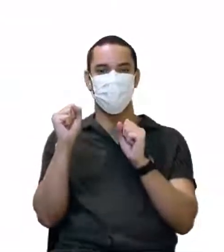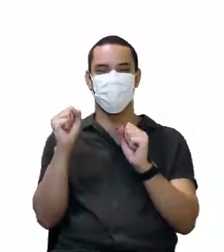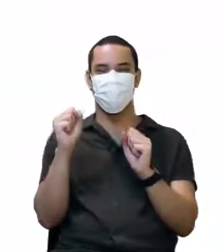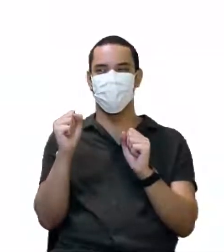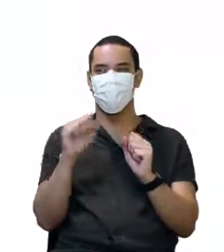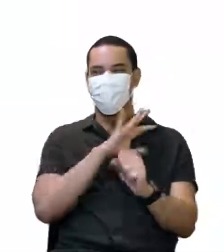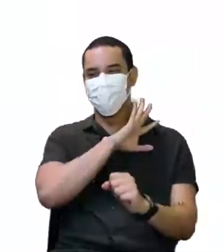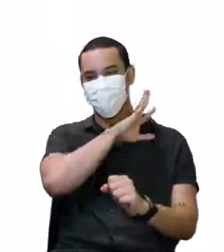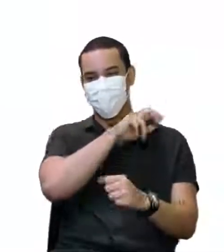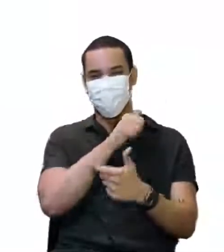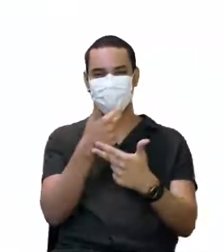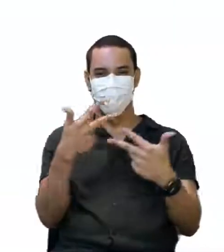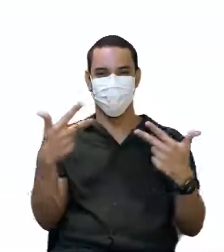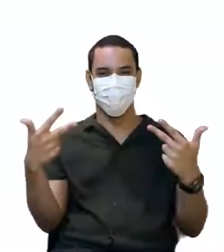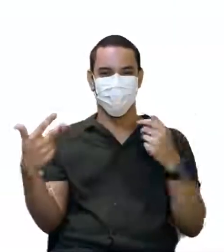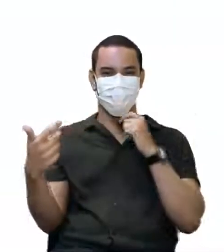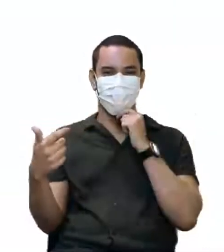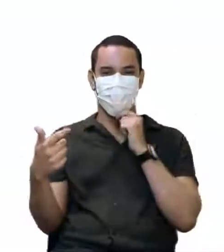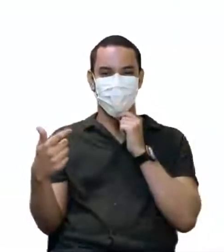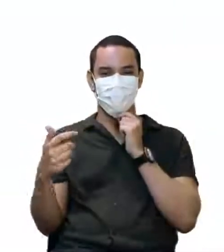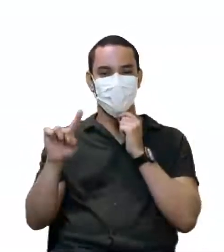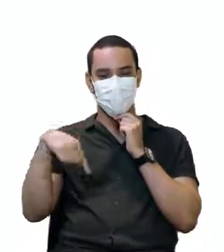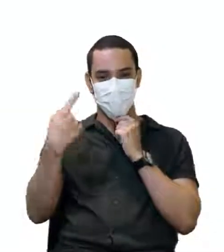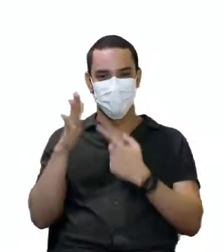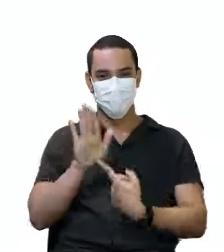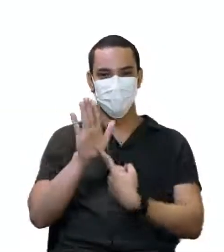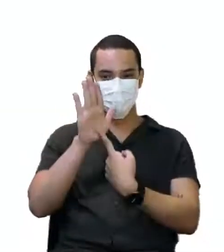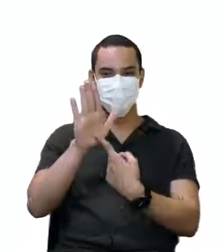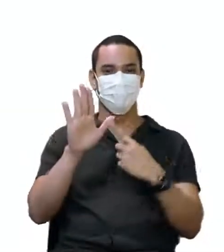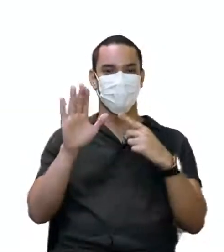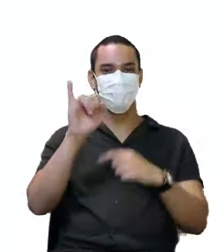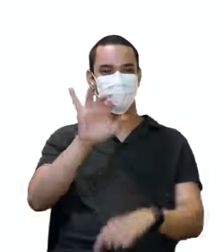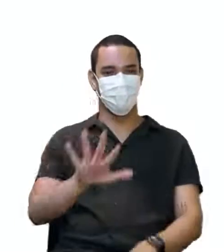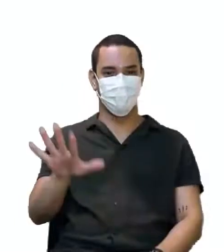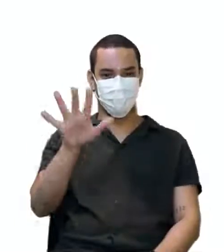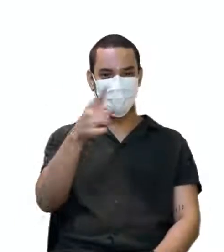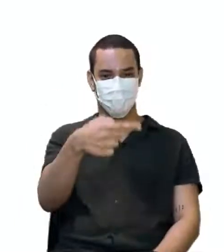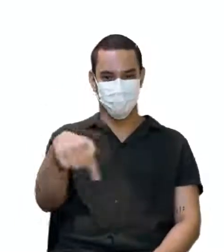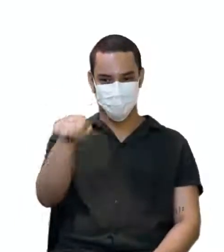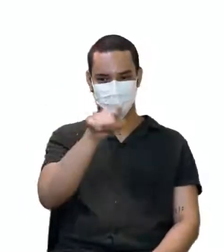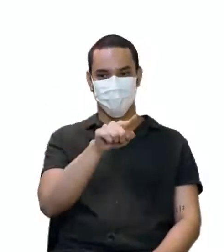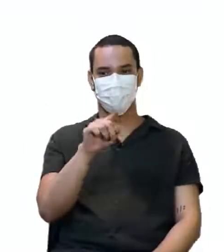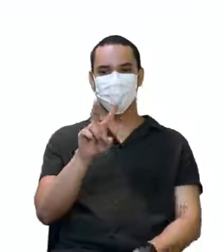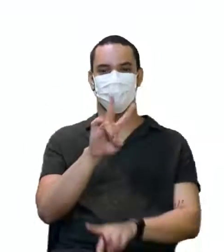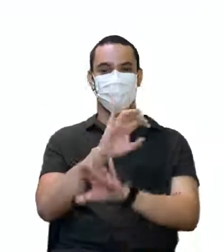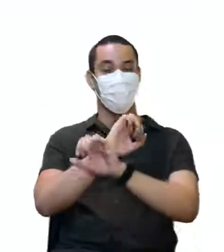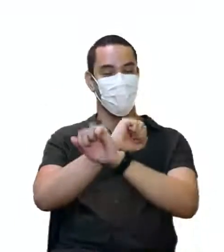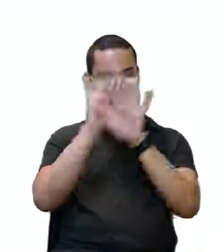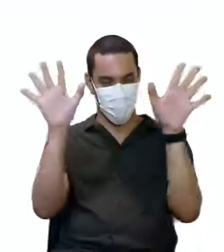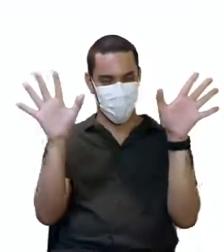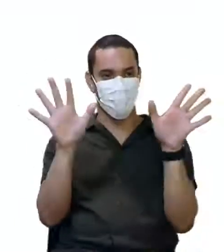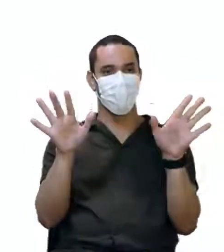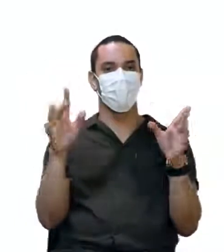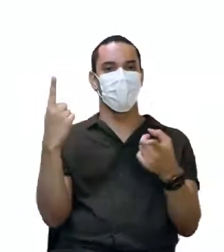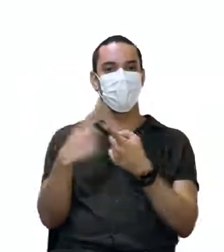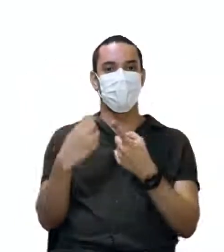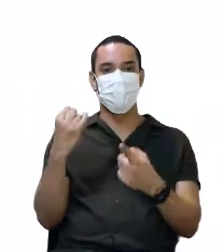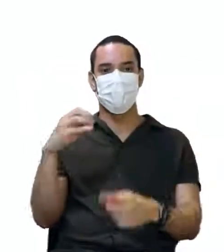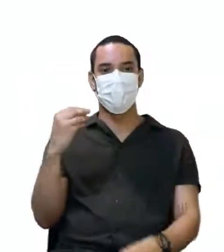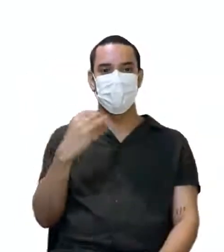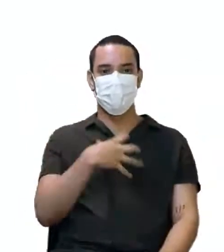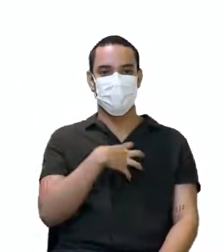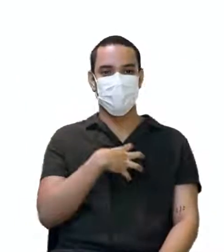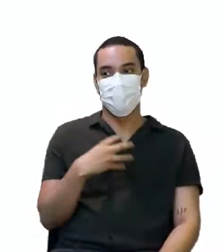escapar. Quando a gente vai ver uma imagem aqui que vai evidenciar bem o que eu estou falando. Se elas se sentissem ameaçadas, não